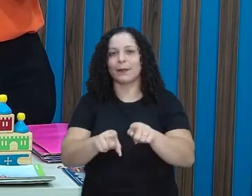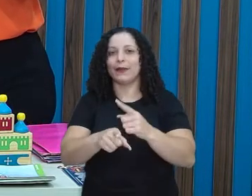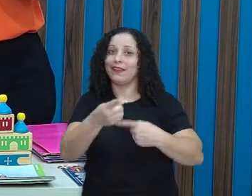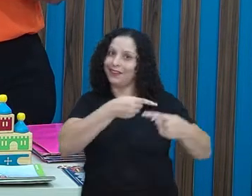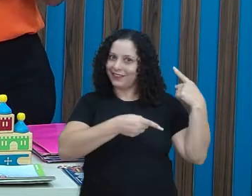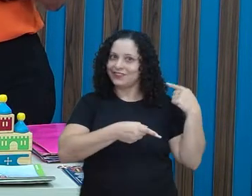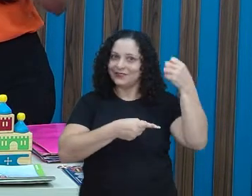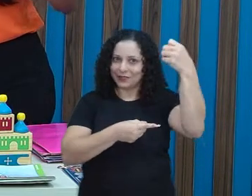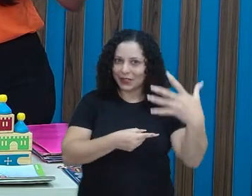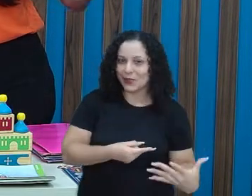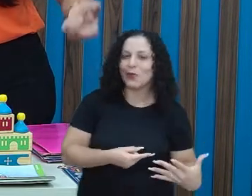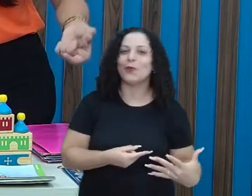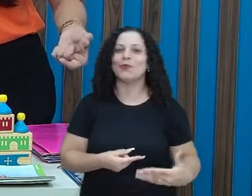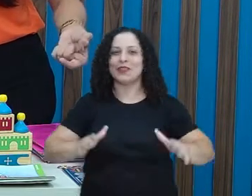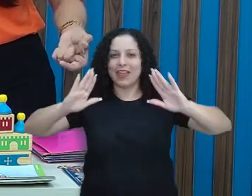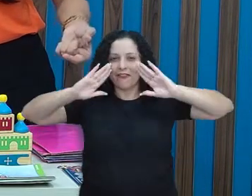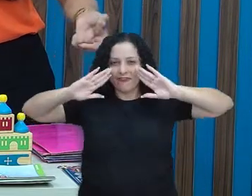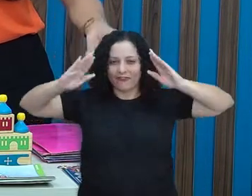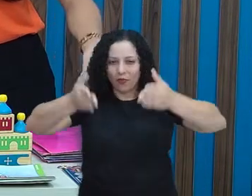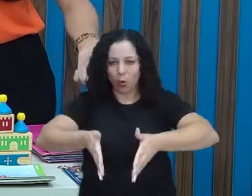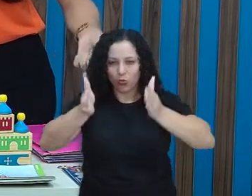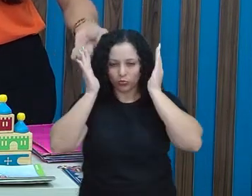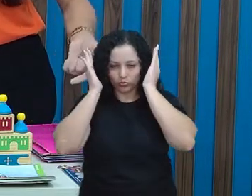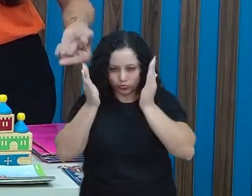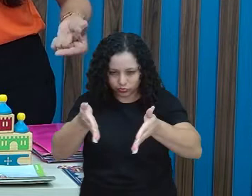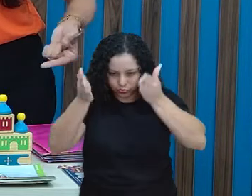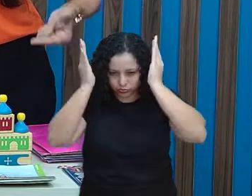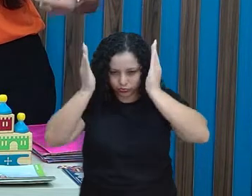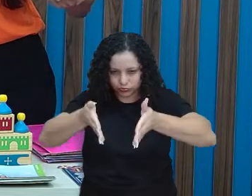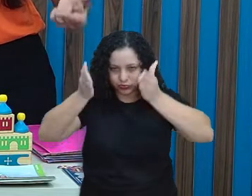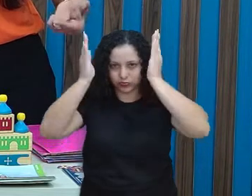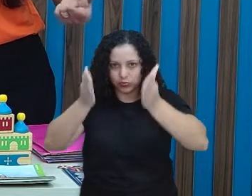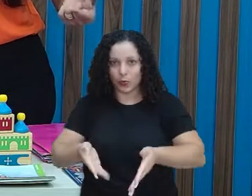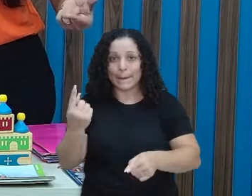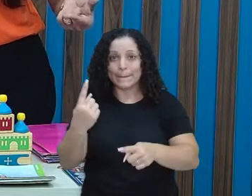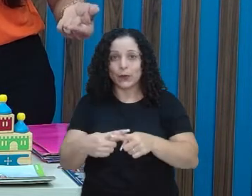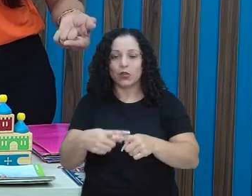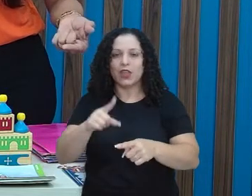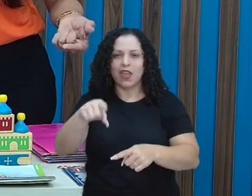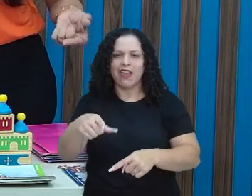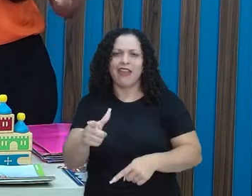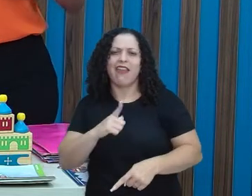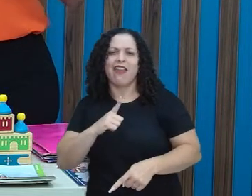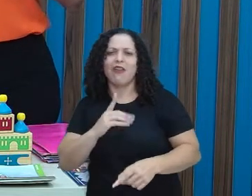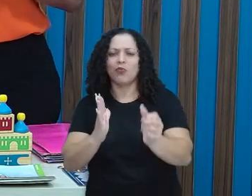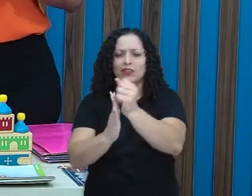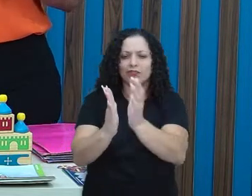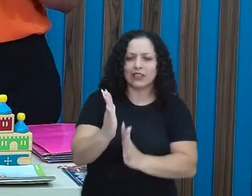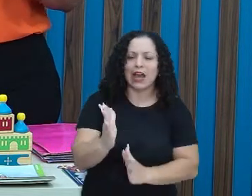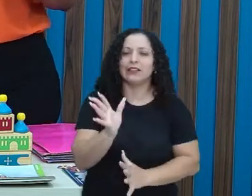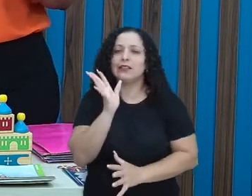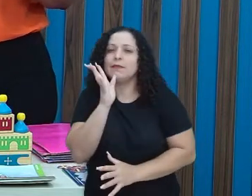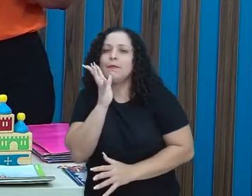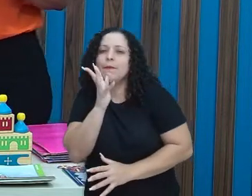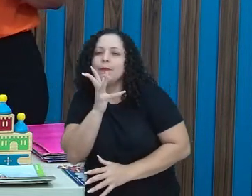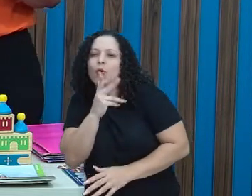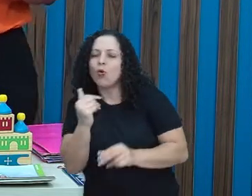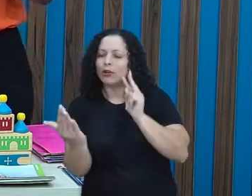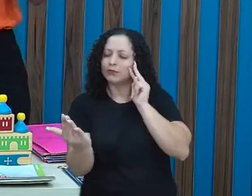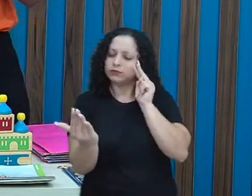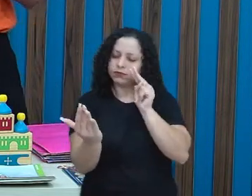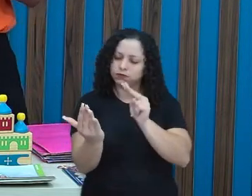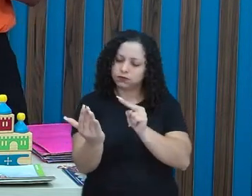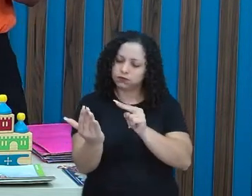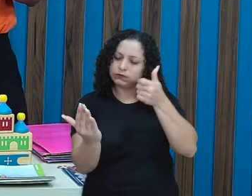anterior, né, a manutenção do foco, porque é uma atividade que leva um tempo para ser realizada. E ela tem um componente importante,